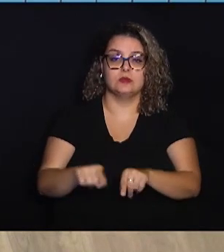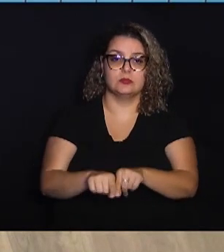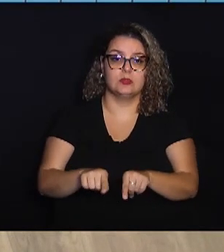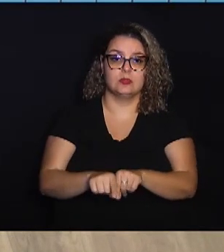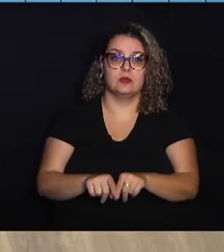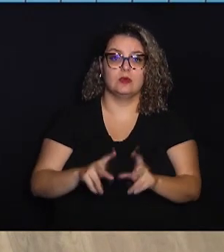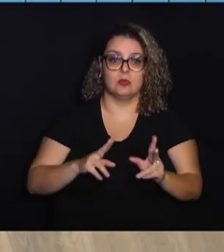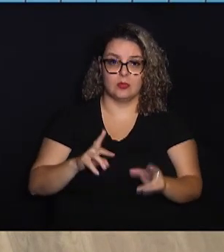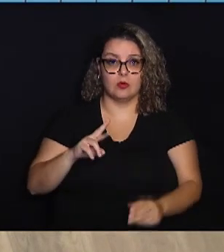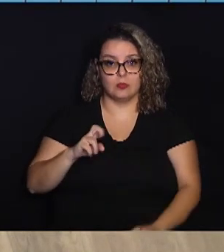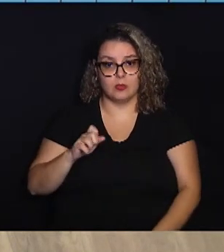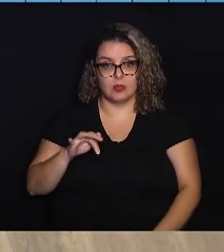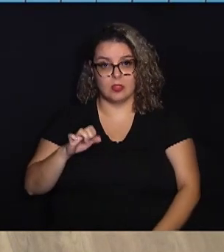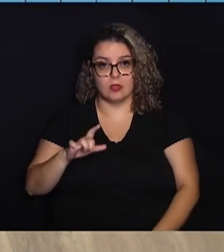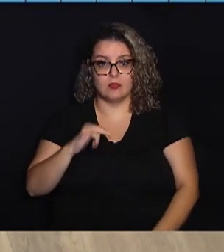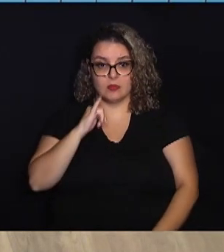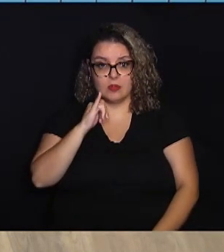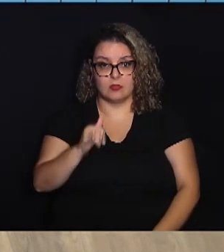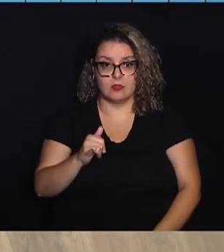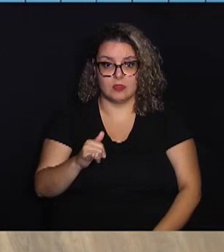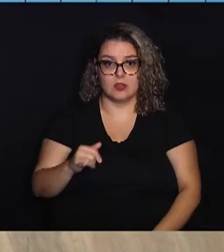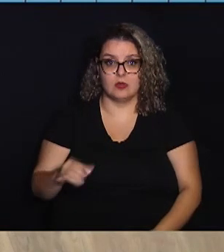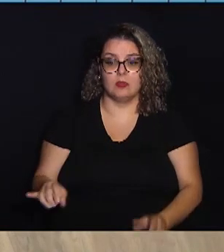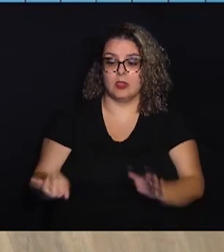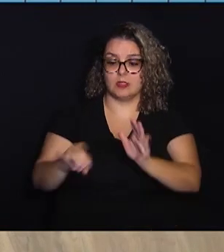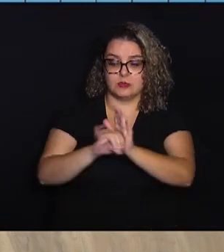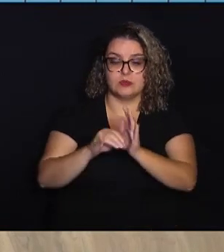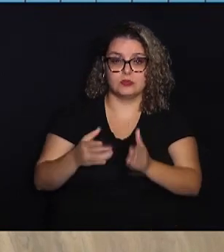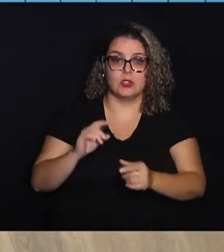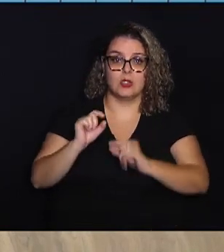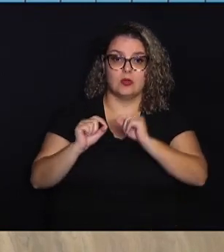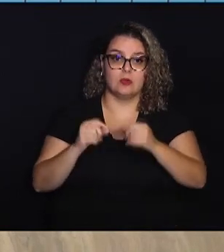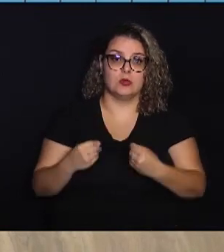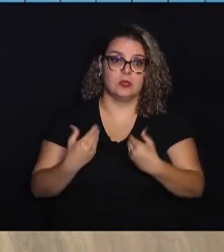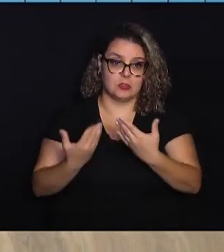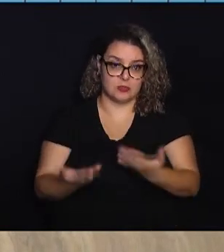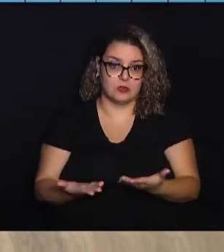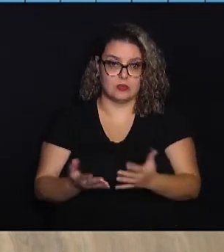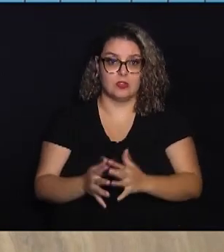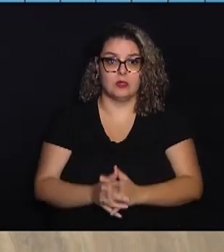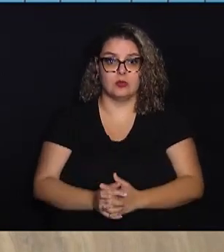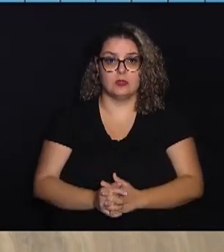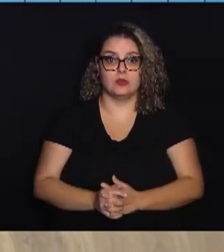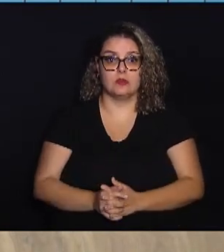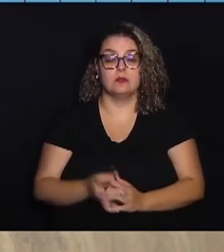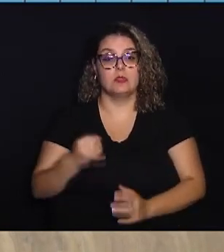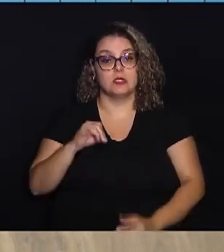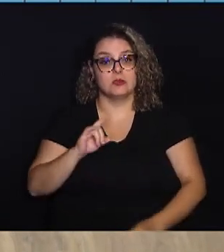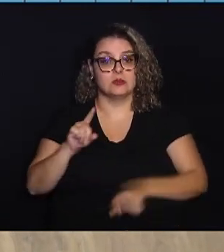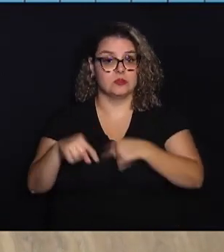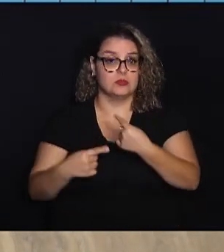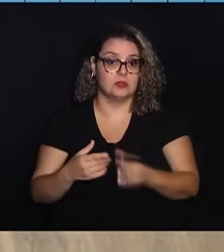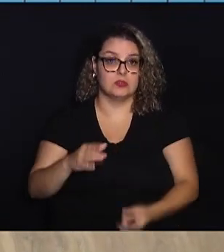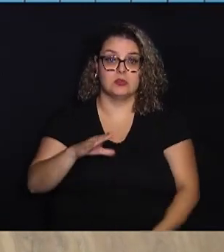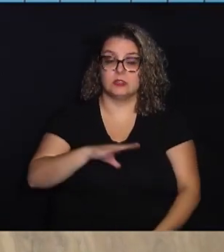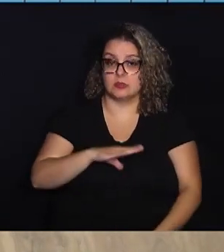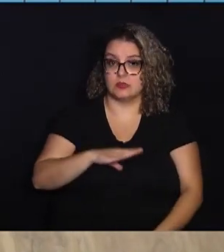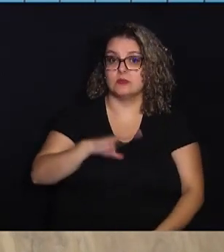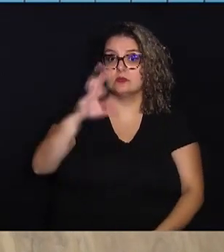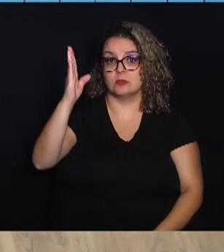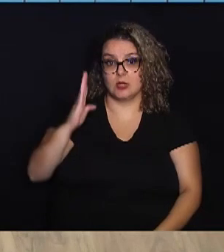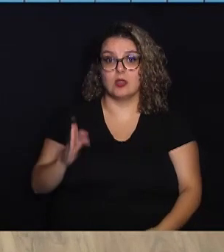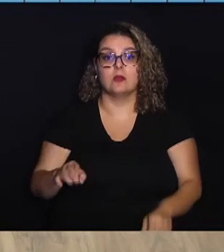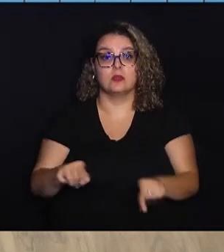o Rafael mencionou aí, a identificação do que está sendo doado. Mas se você é de outra cidade brasileira